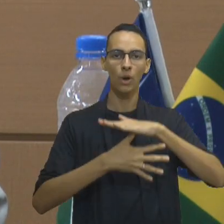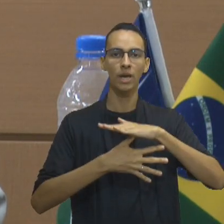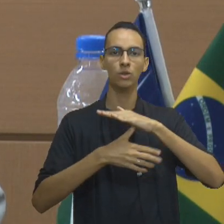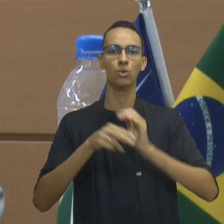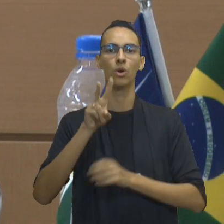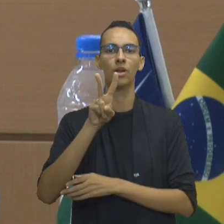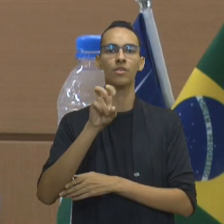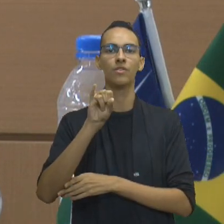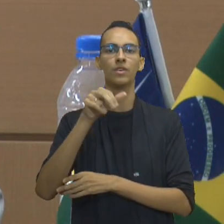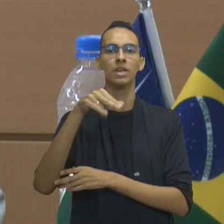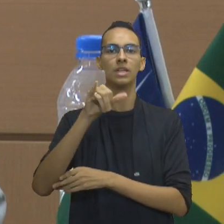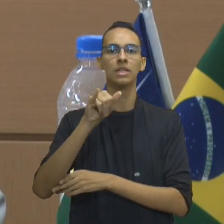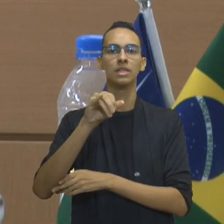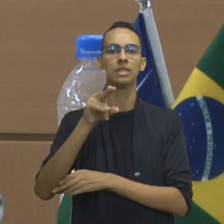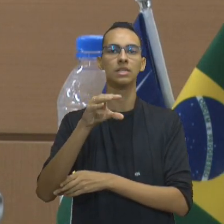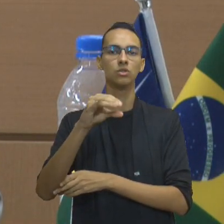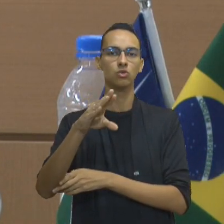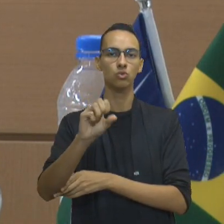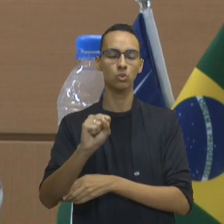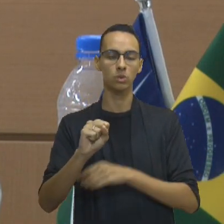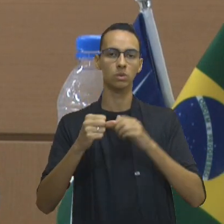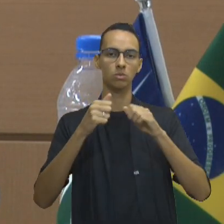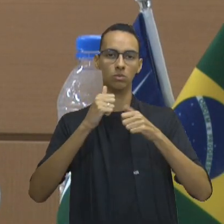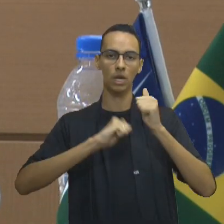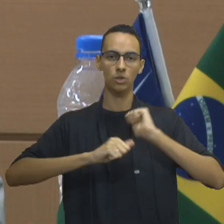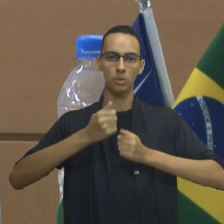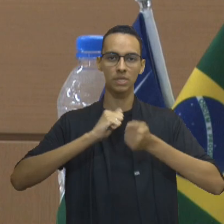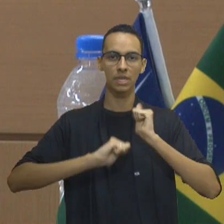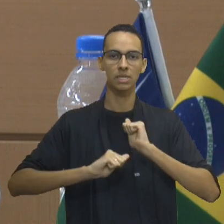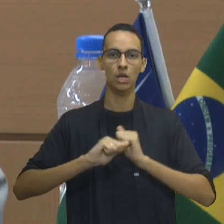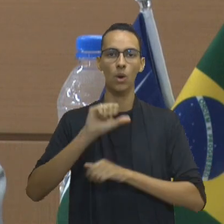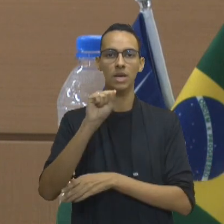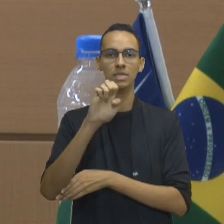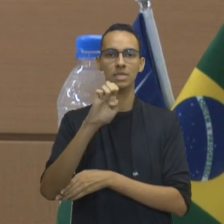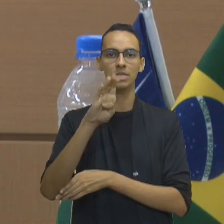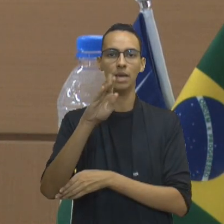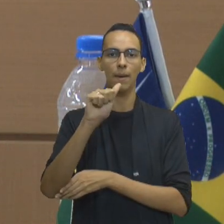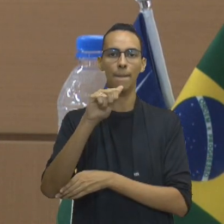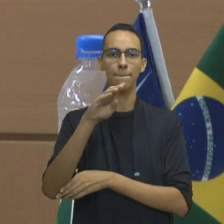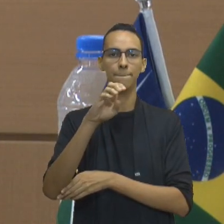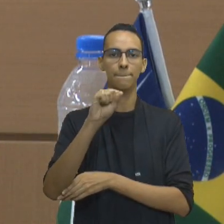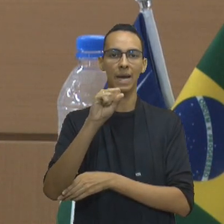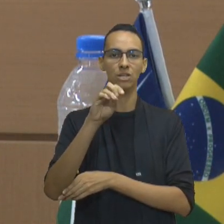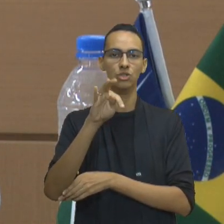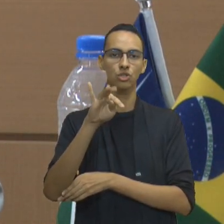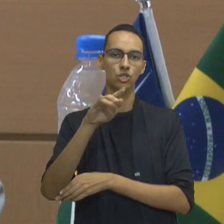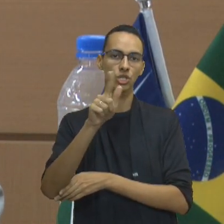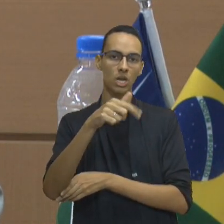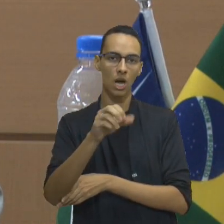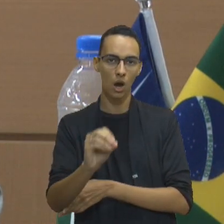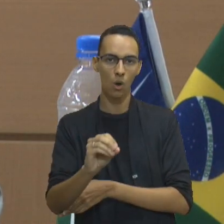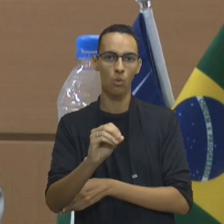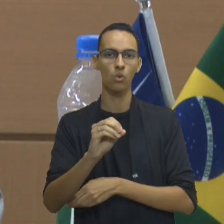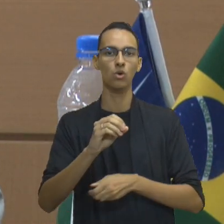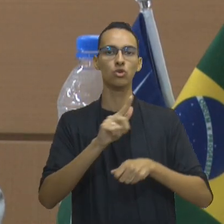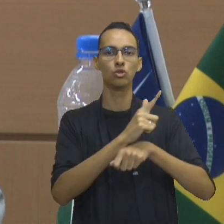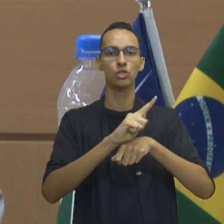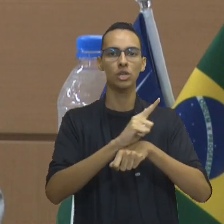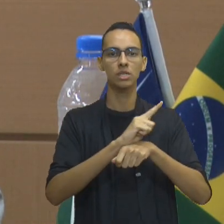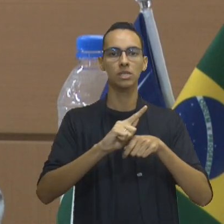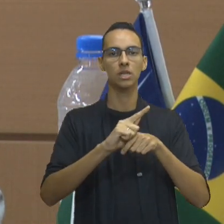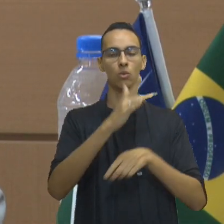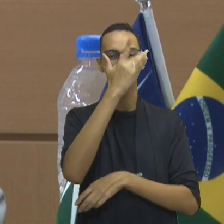Fávero, Planejamento e Administração, Sebastião Elias, Gestão de Pessoas, e a nossa